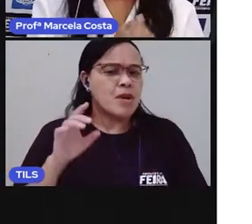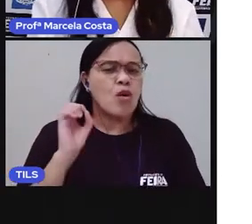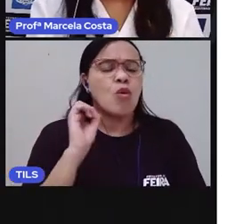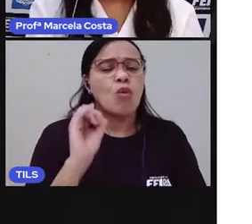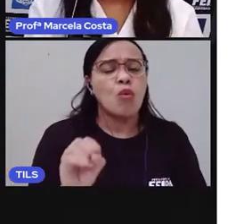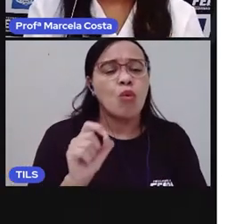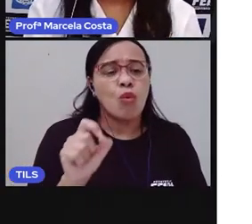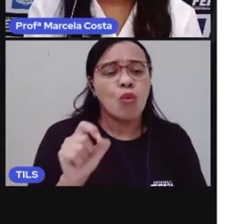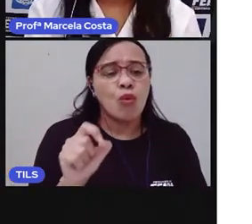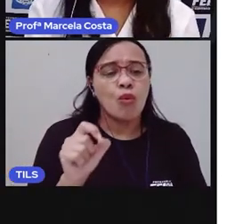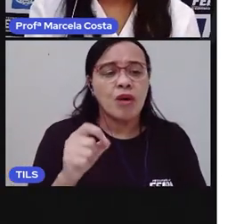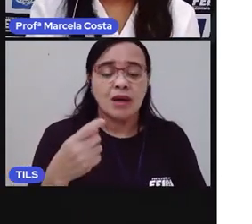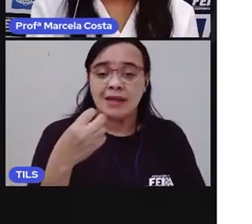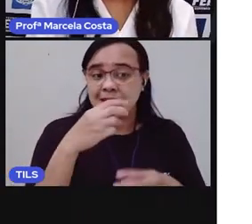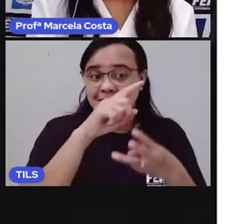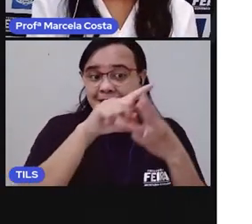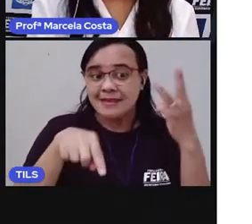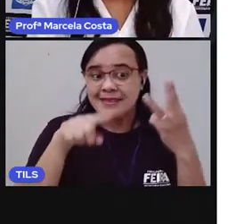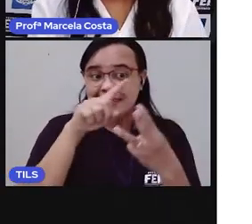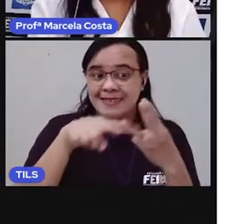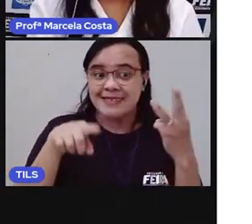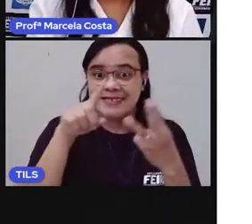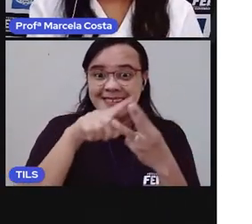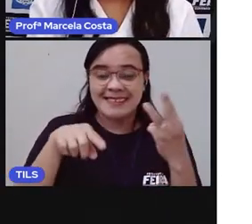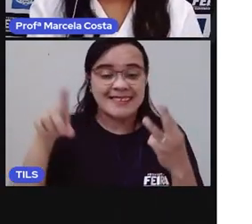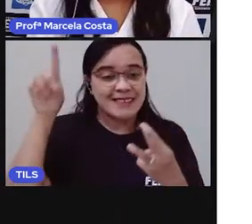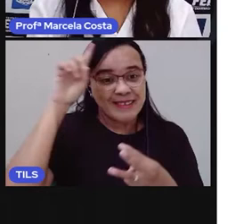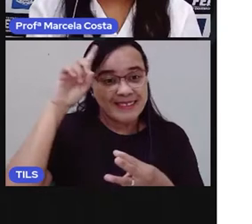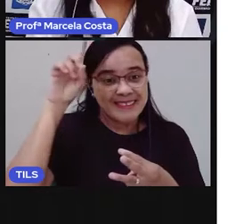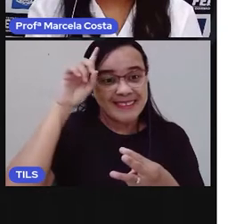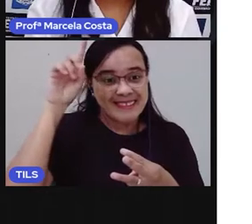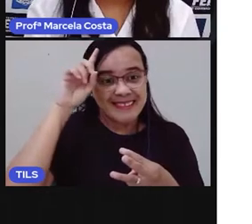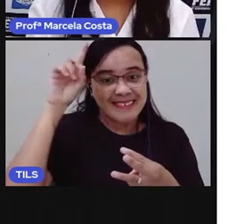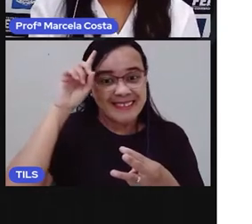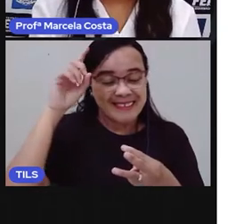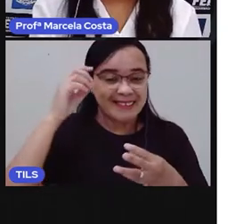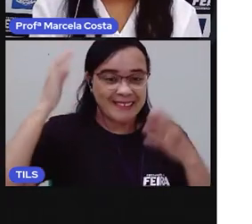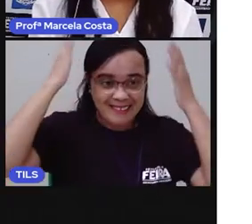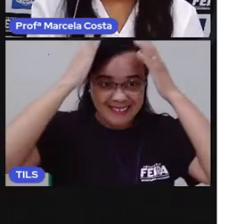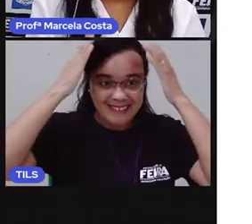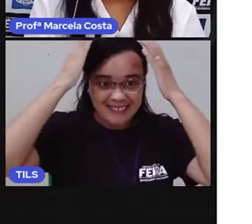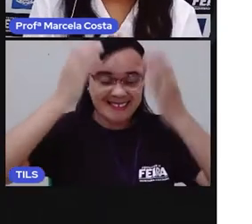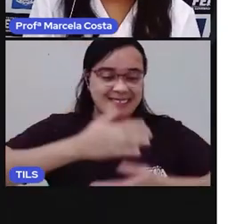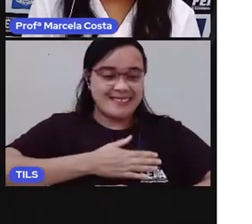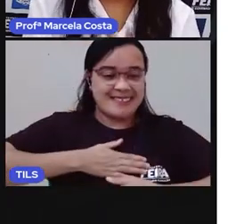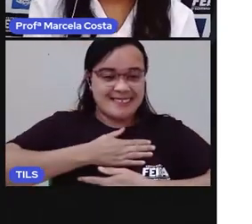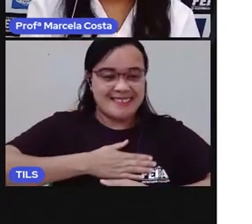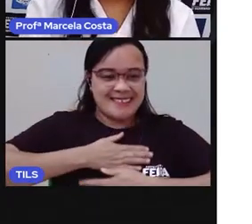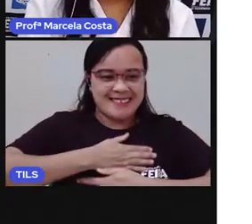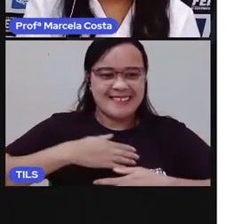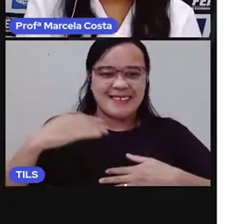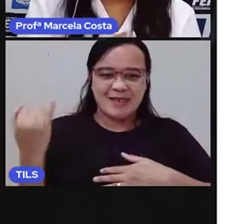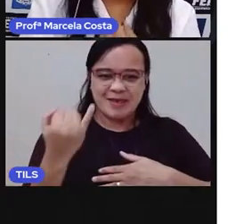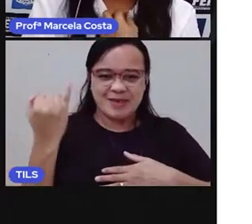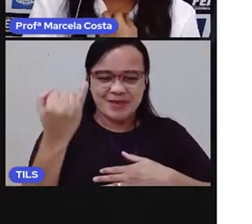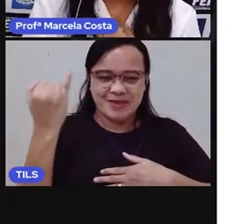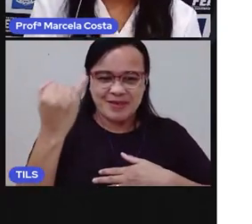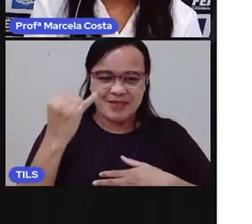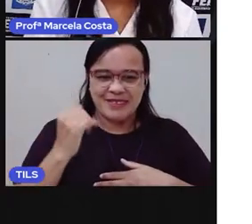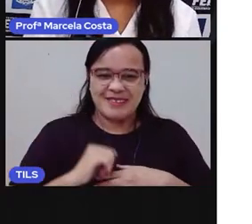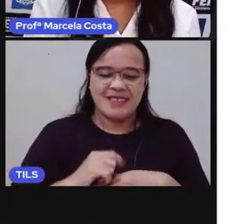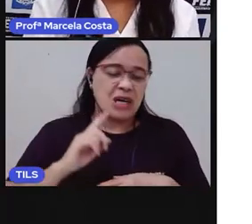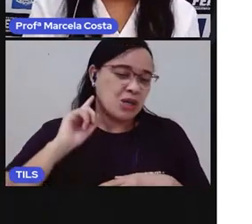possível, pelo menos 3 vezes ao dia. Toma um banho para ficar bem cheiroso e eliminar toda a sujeira,